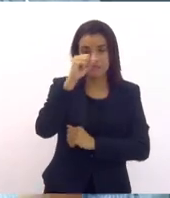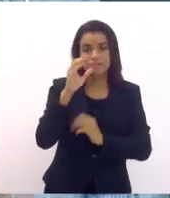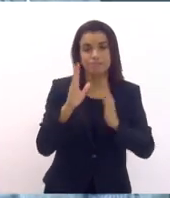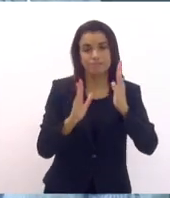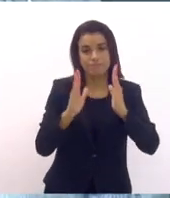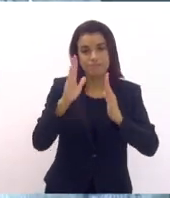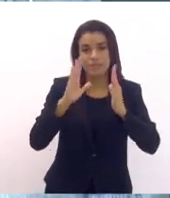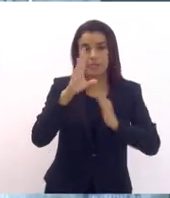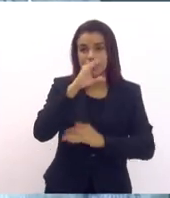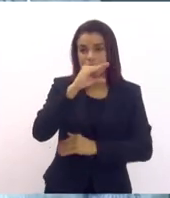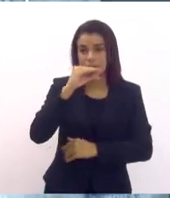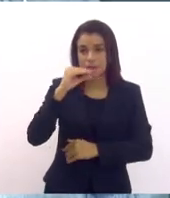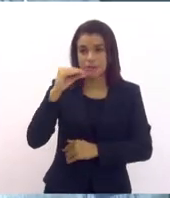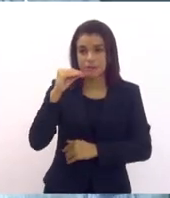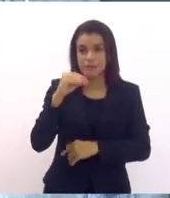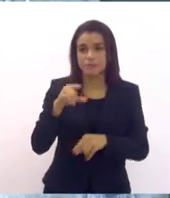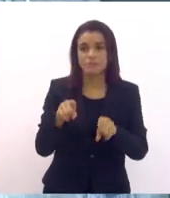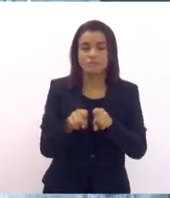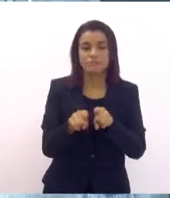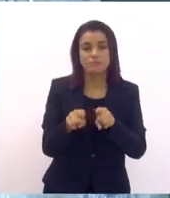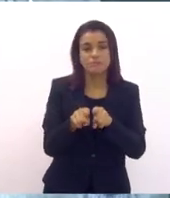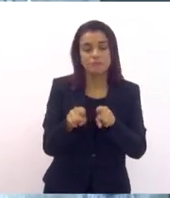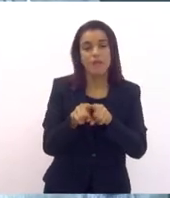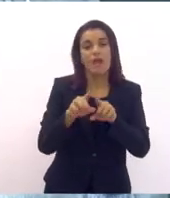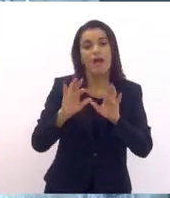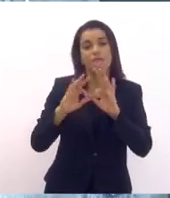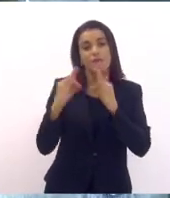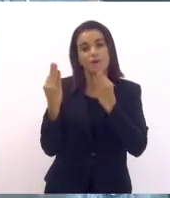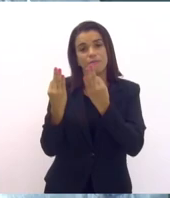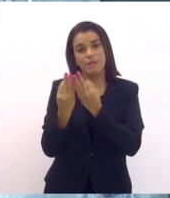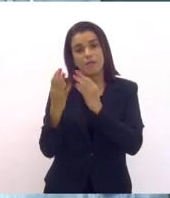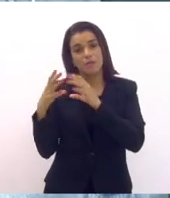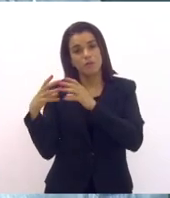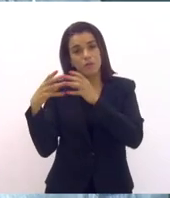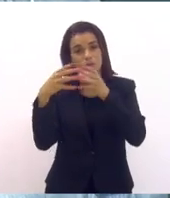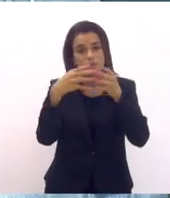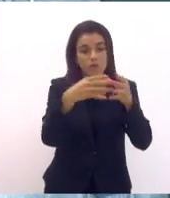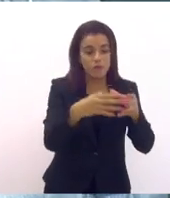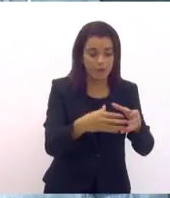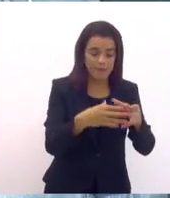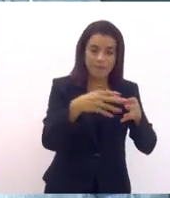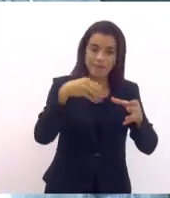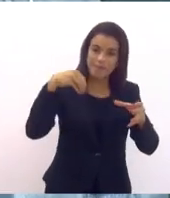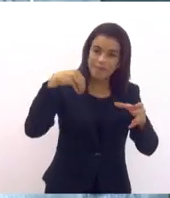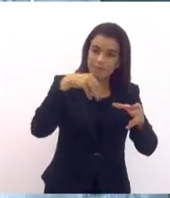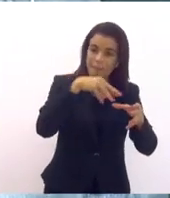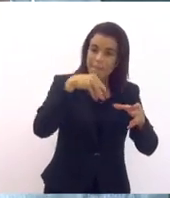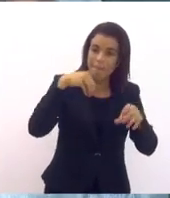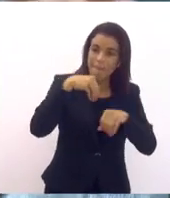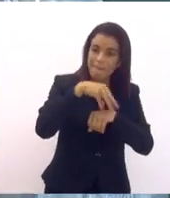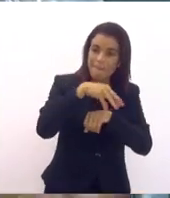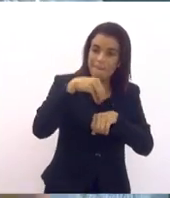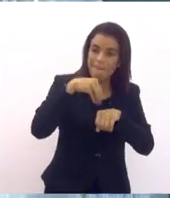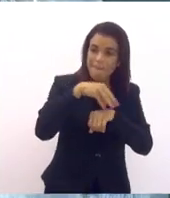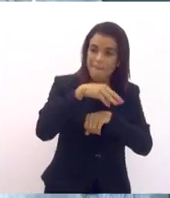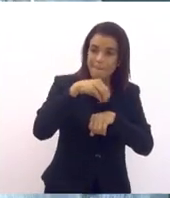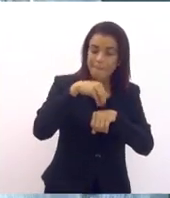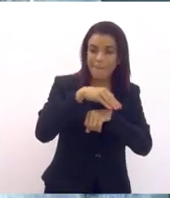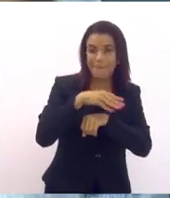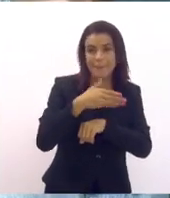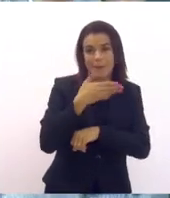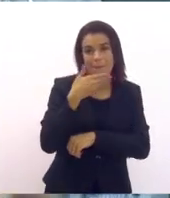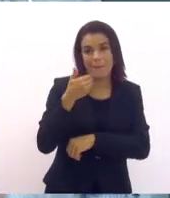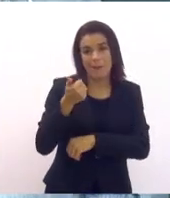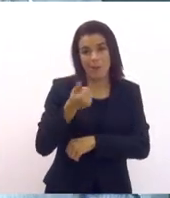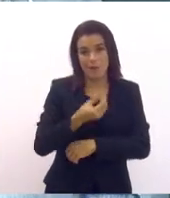adolescente mas levando à família esse esclarecimento a necessidade desse esclarecimento de melhora de